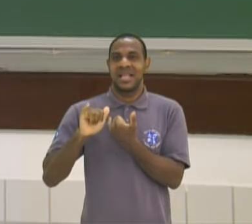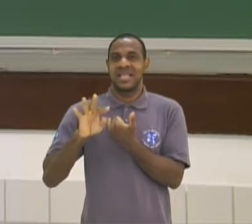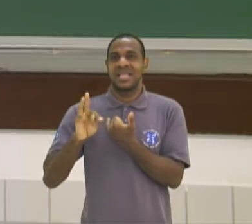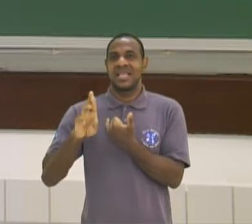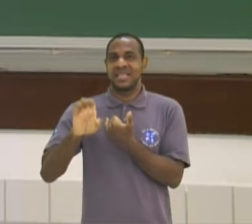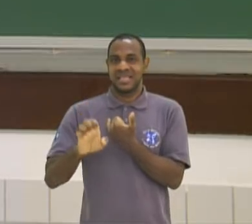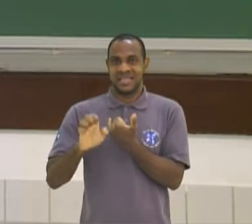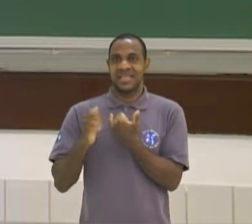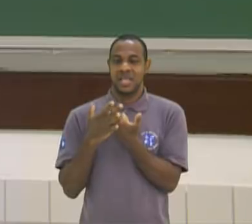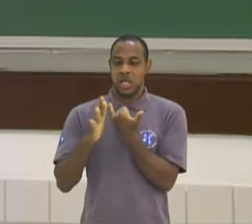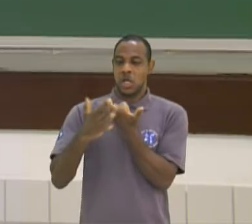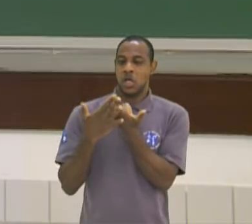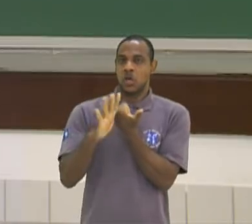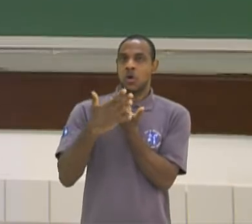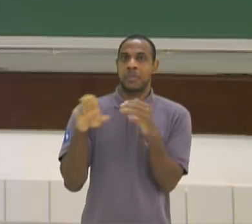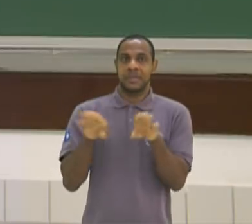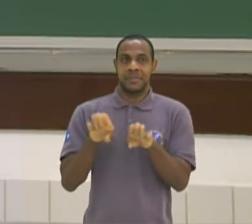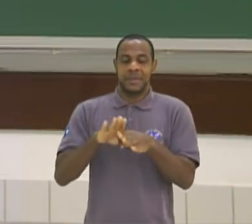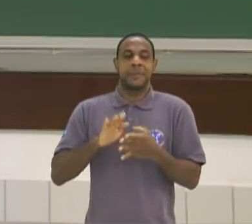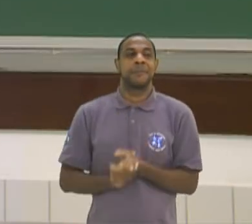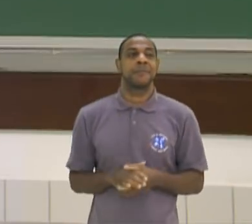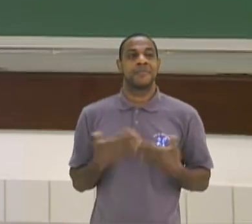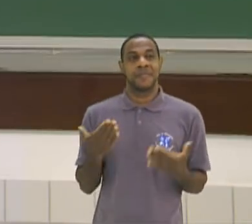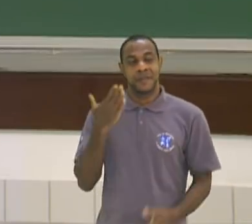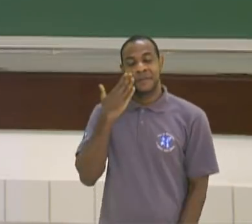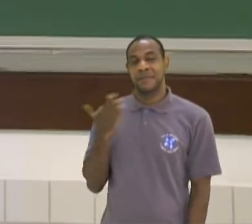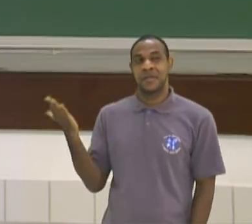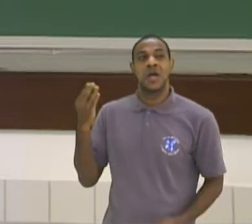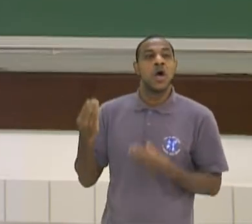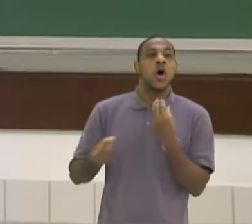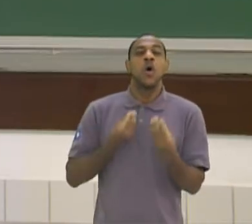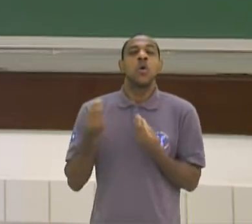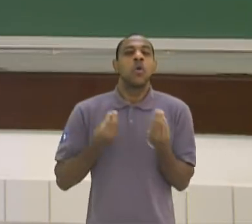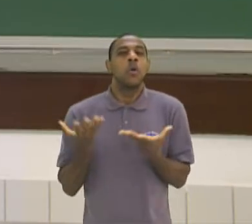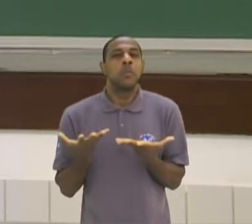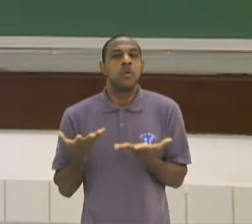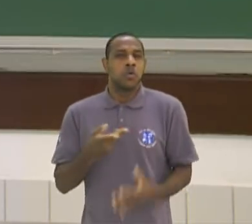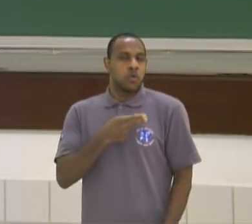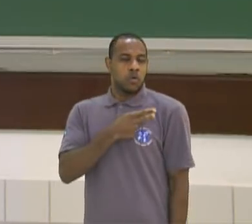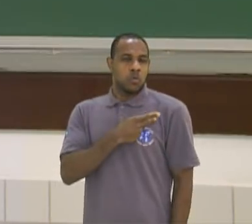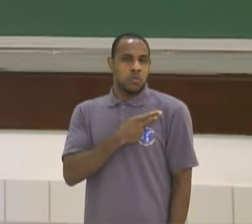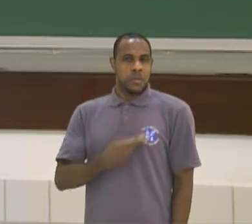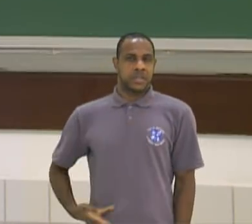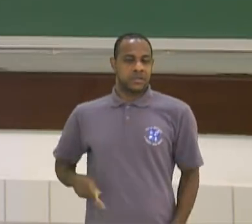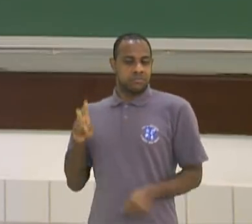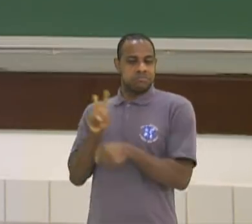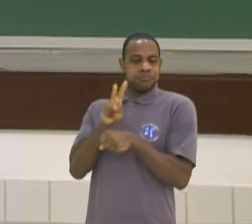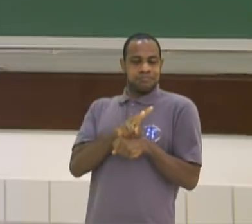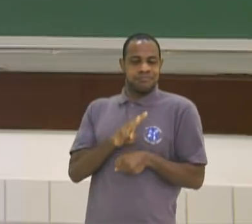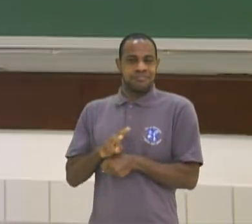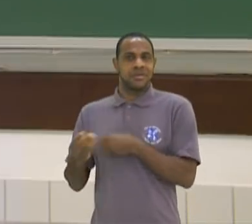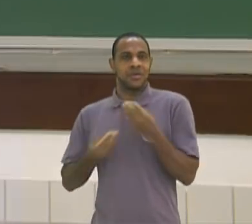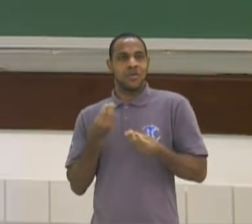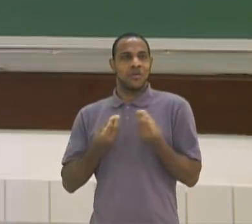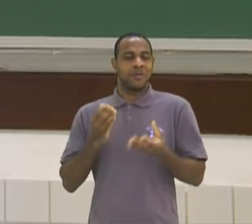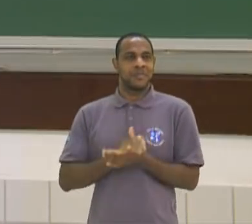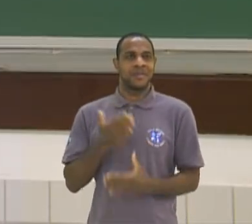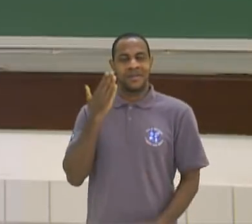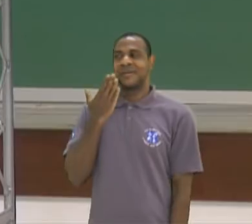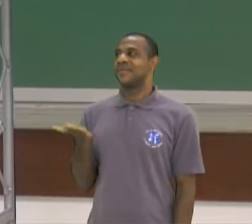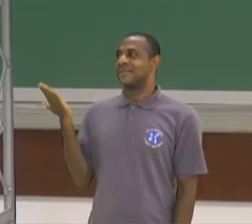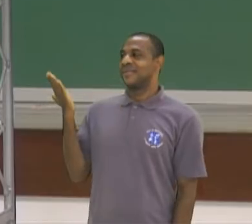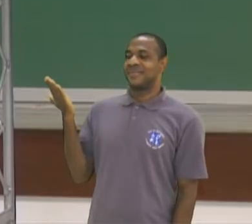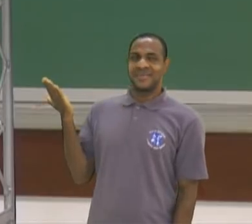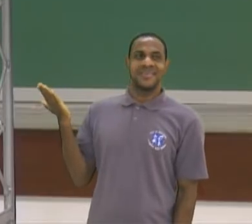como foi o governo do Salvador Allende? Quais as principais medidas que ele tomou durante seu governo? Tá aí,